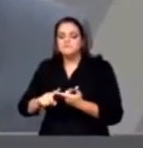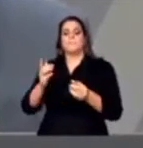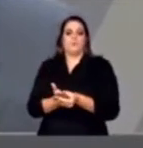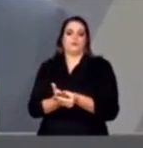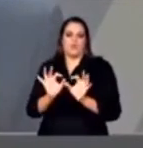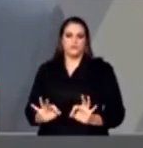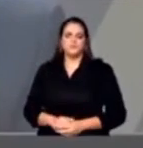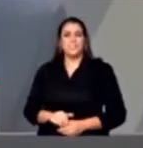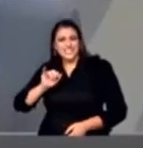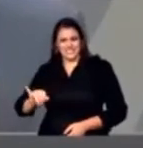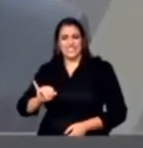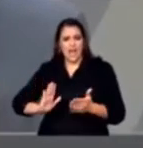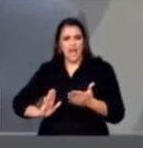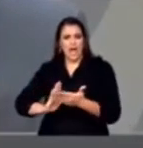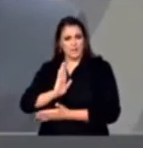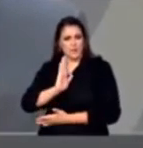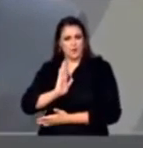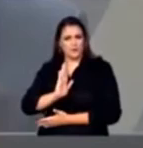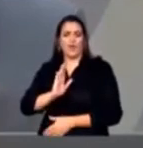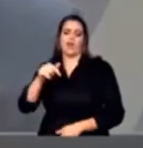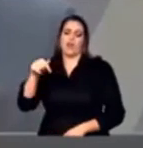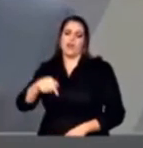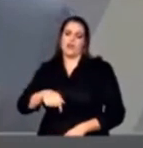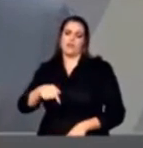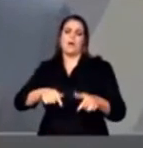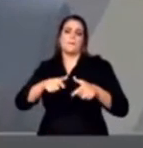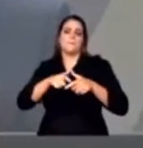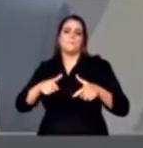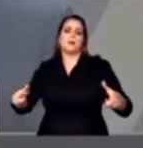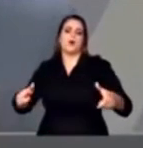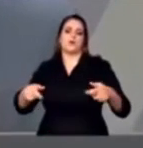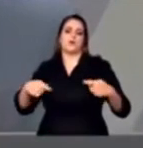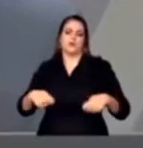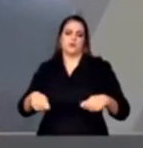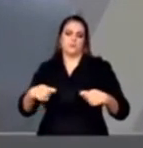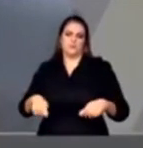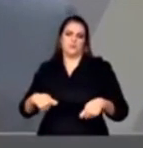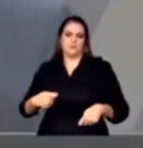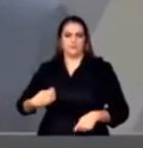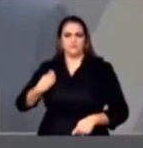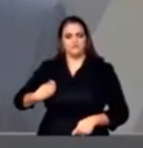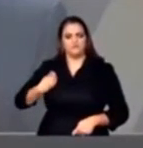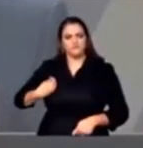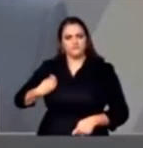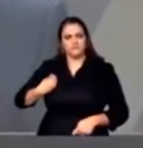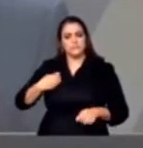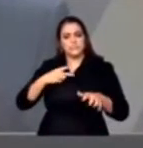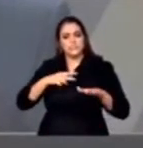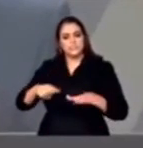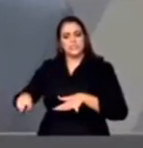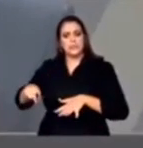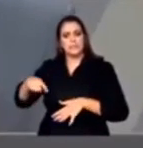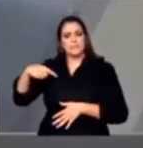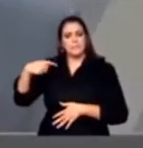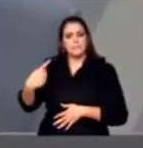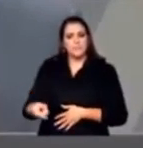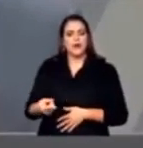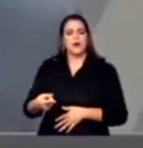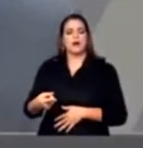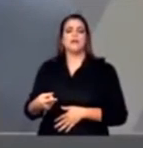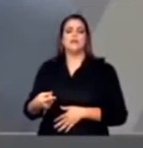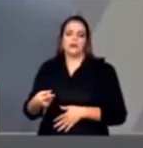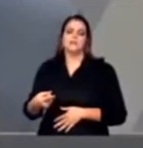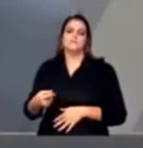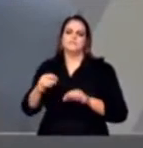presentes na próxima semana. Aí sim se inaugura a fase processual com ampla defesa.